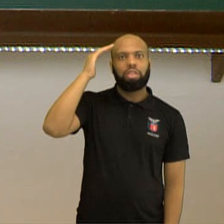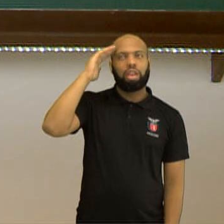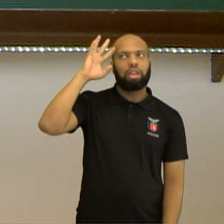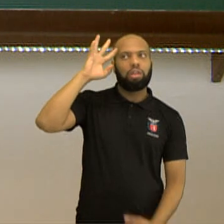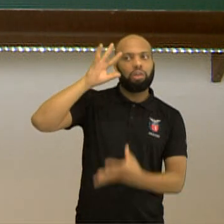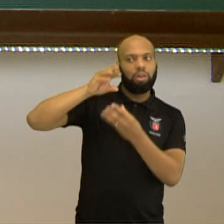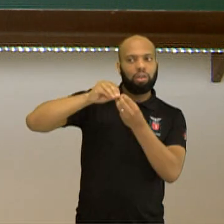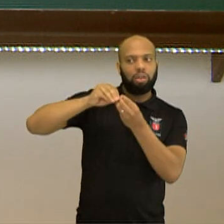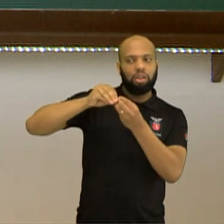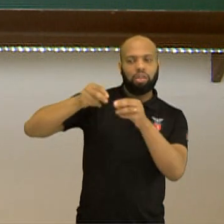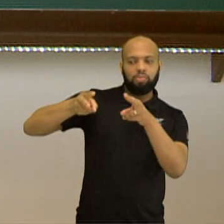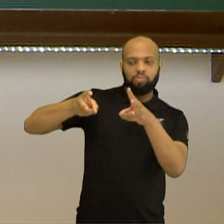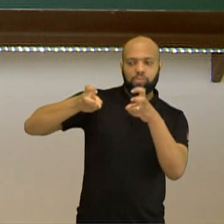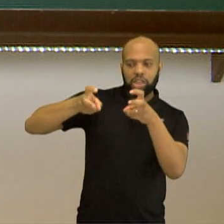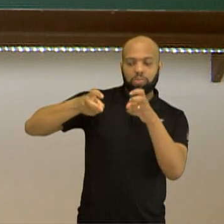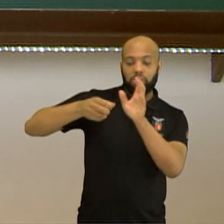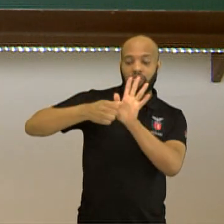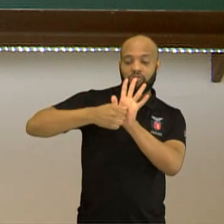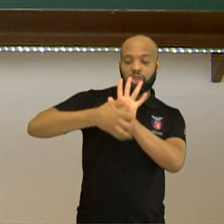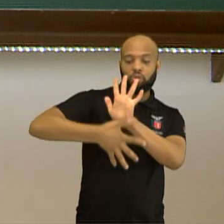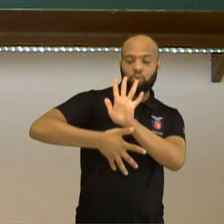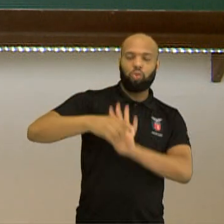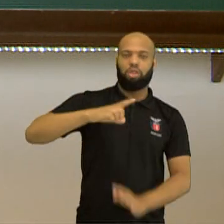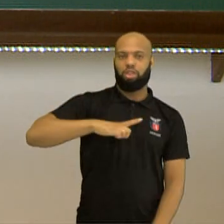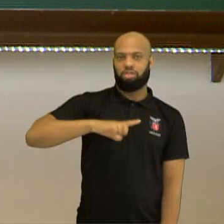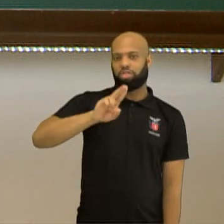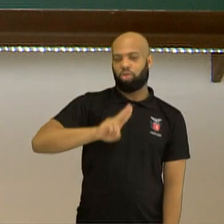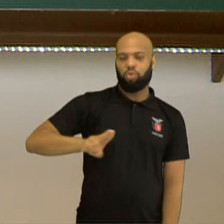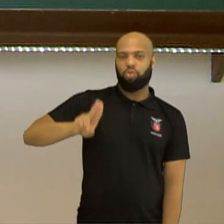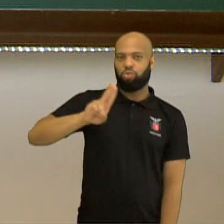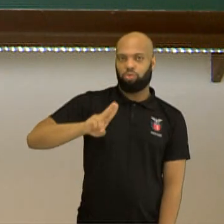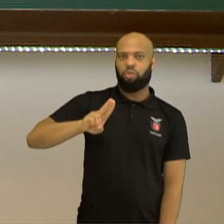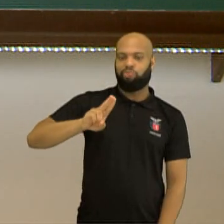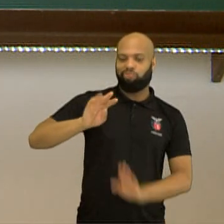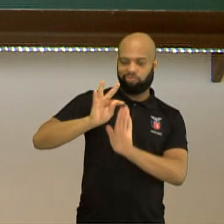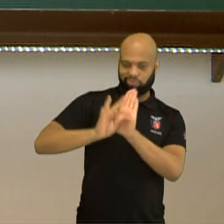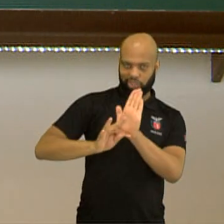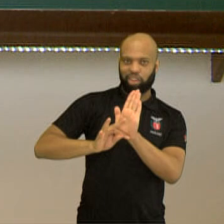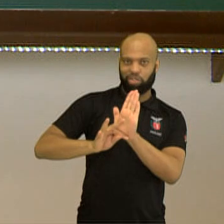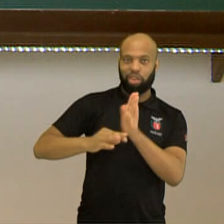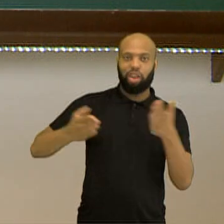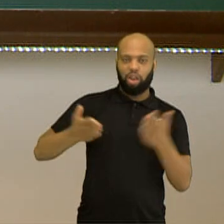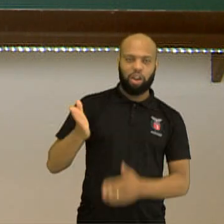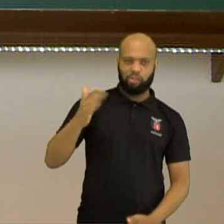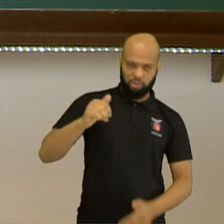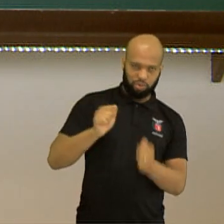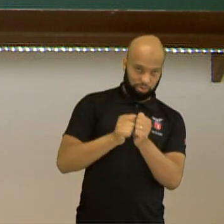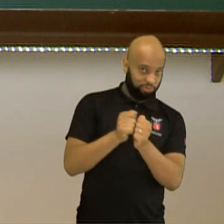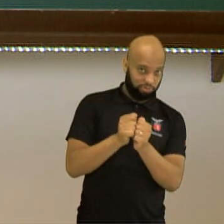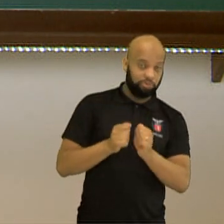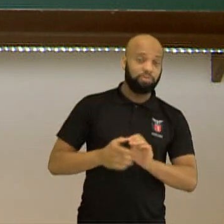você observou que figuras de linguagem a gente está tendo aqui nesses trechos. Vem comigo, dá uma olhadinha.